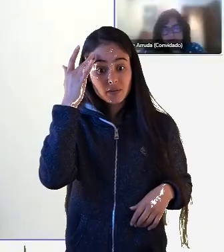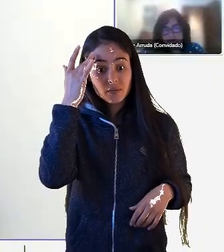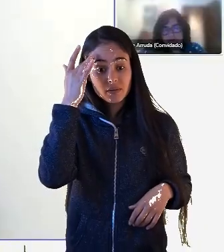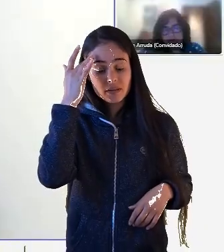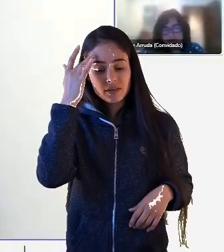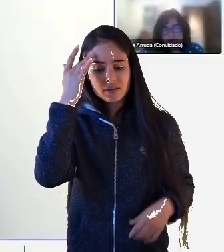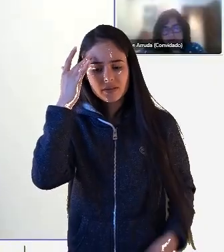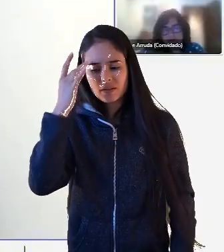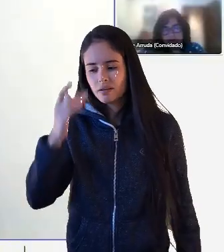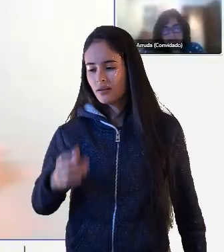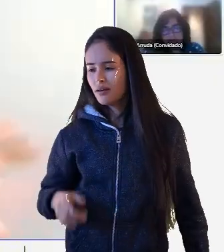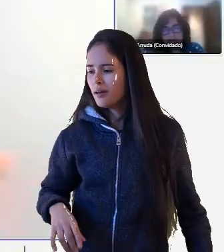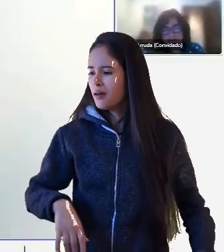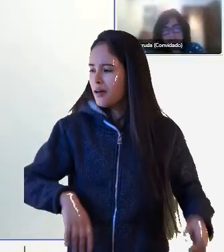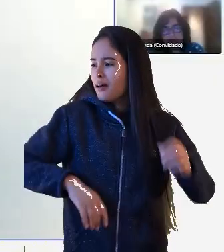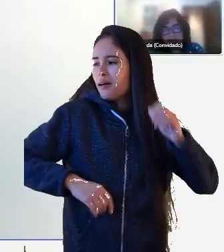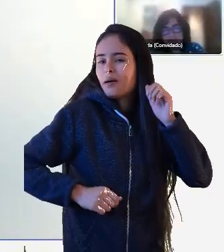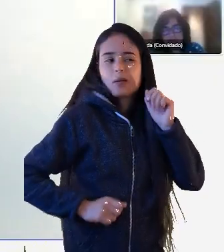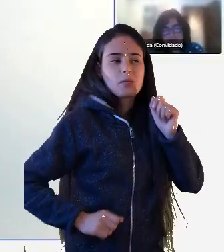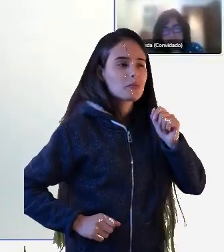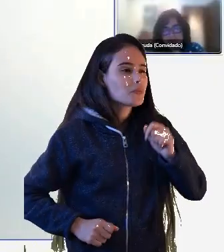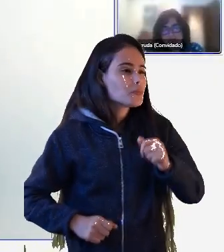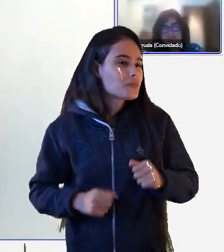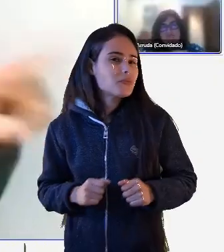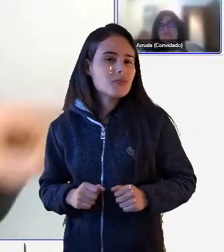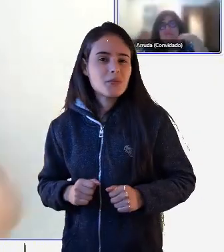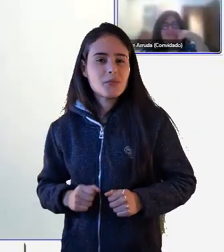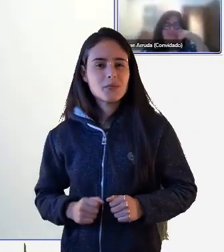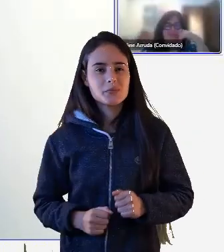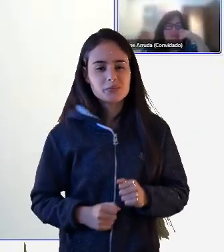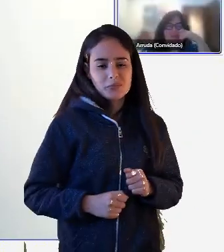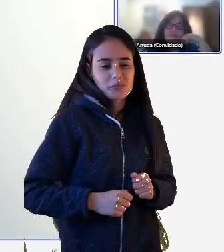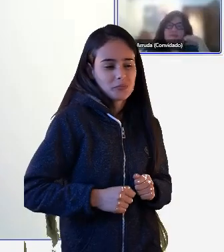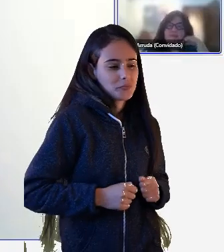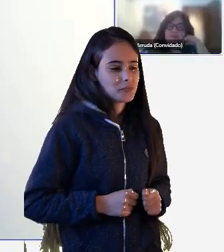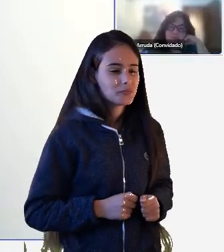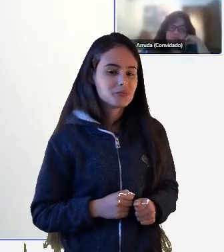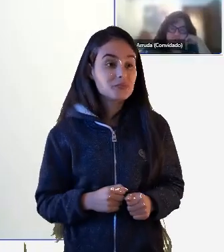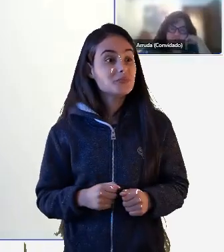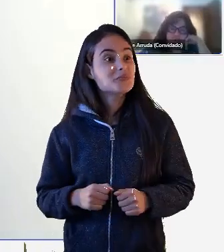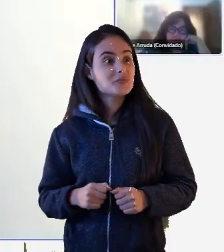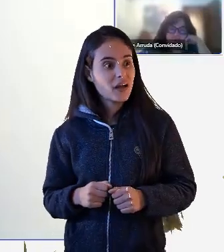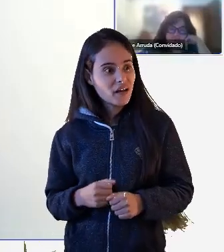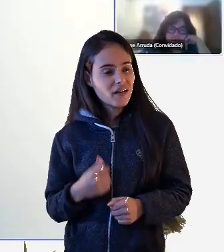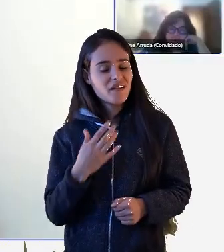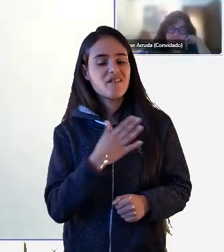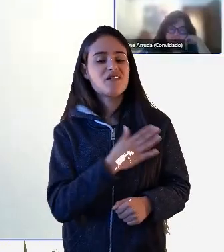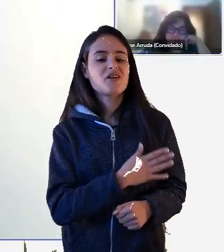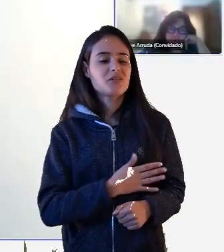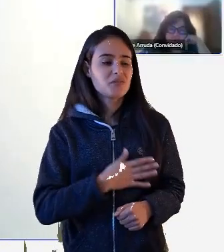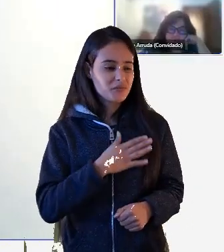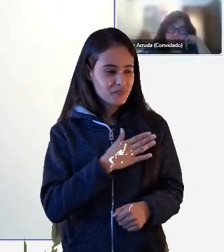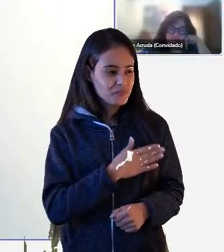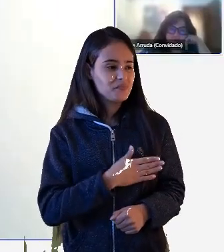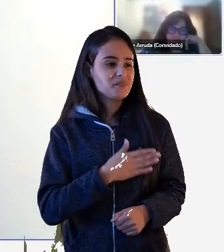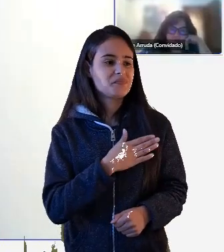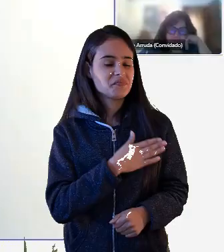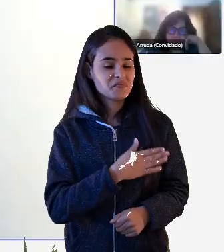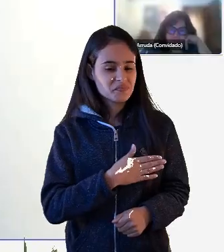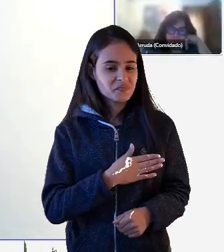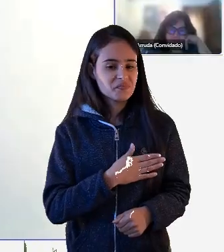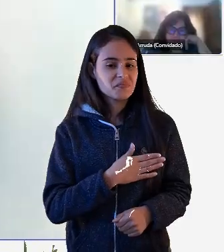tudo e sobretudo a música brasileira. Naquela Sim. palestra que eu mencionei do Simas, ele fala muito sobre isso, que ele fez um estudo